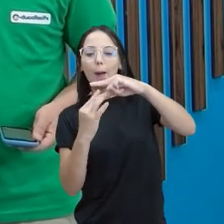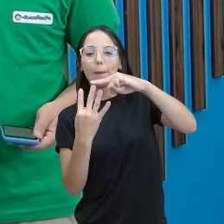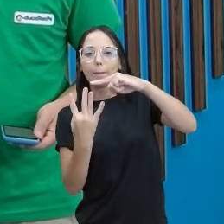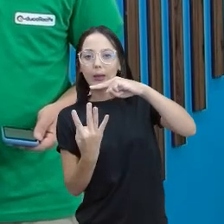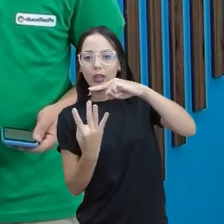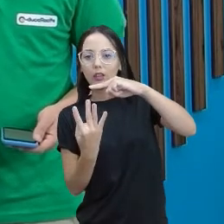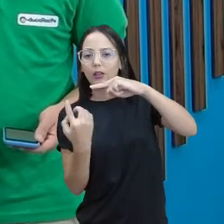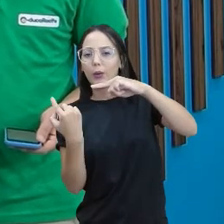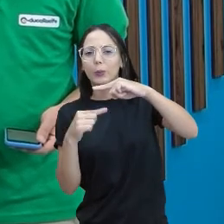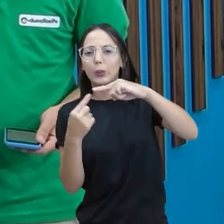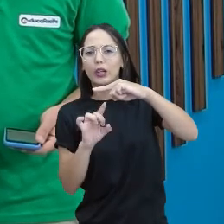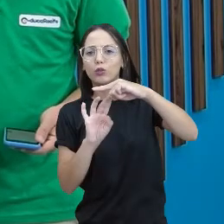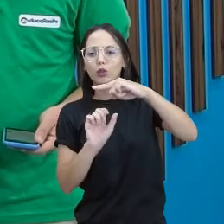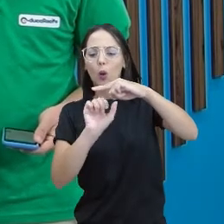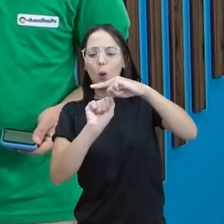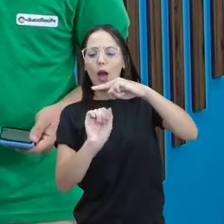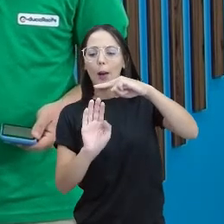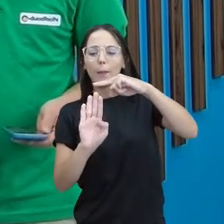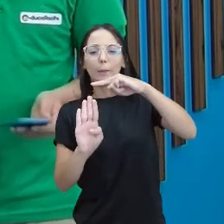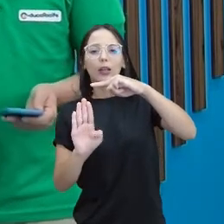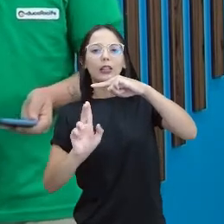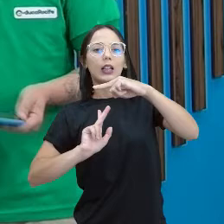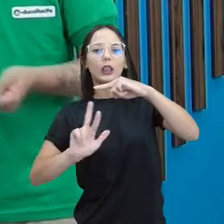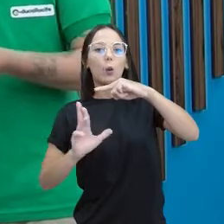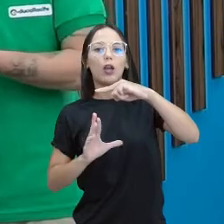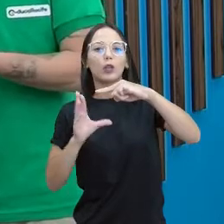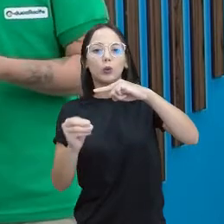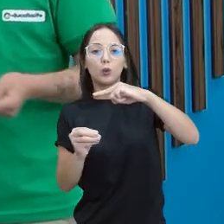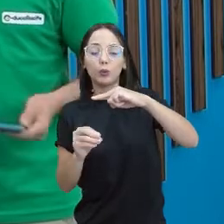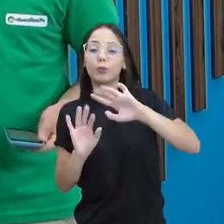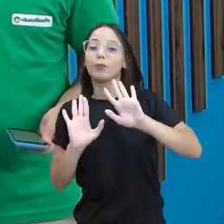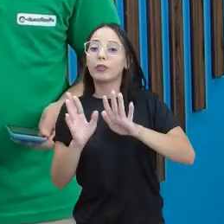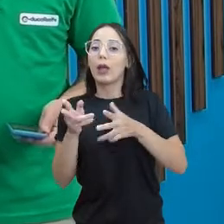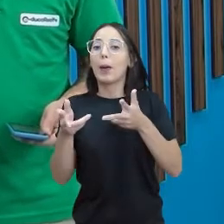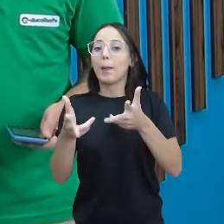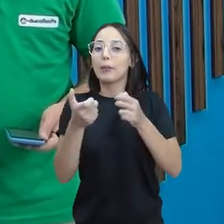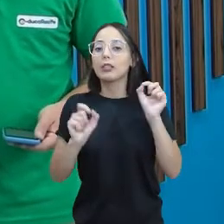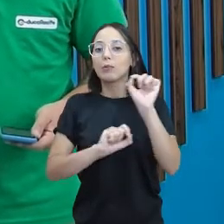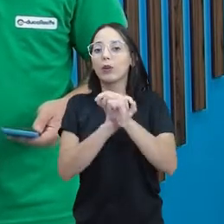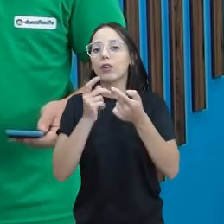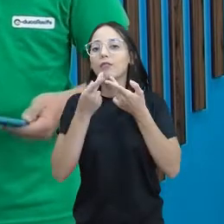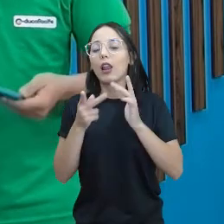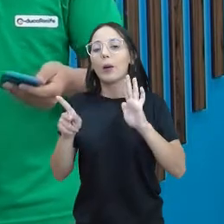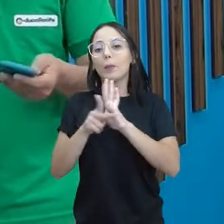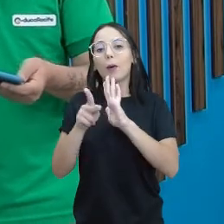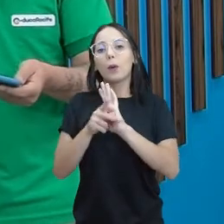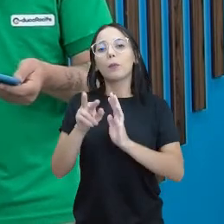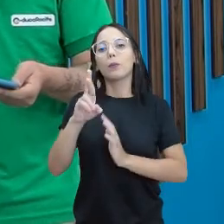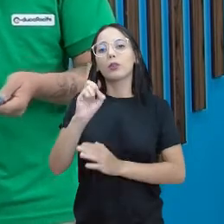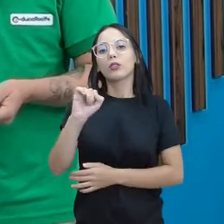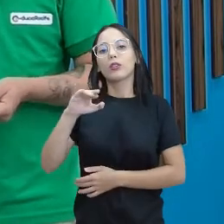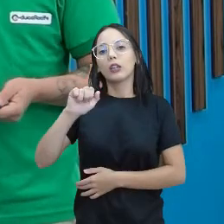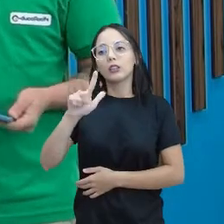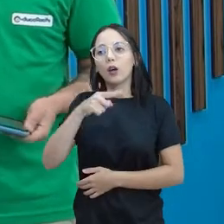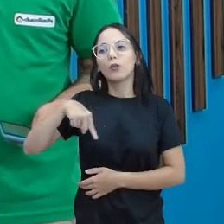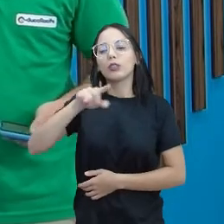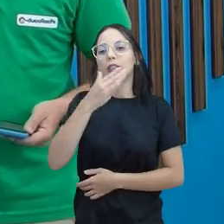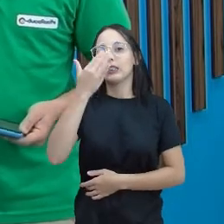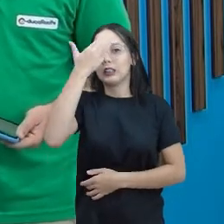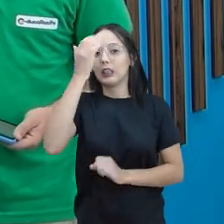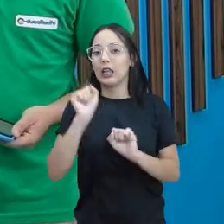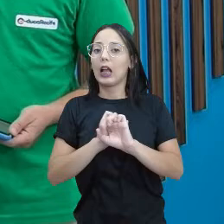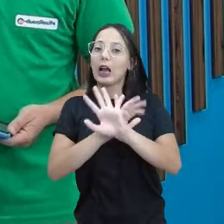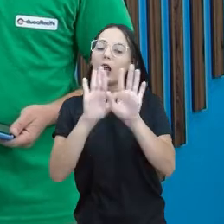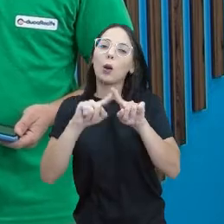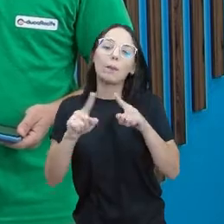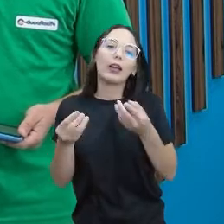valor indicado pela letra A e não em todos. Você vai ver que quando a gente for falar de expoente racional vai ficar mais claro isso daí. Mas tenta